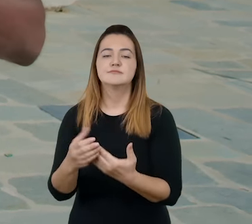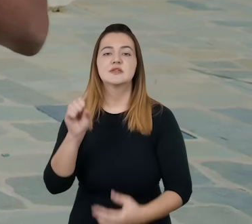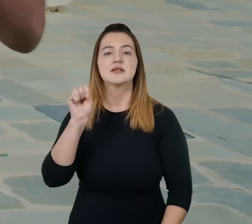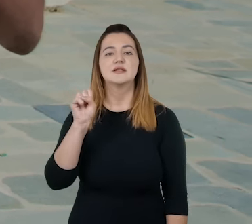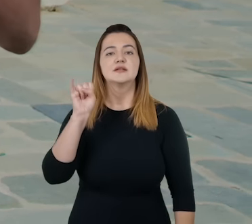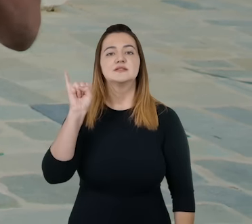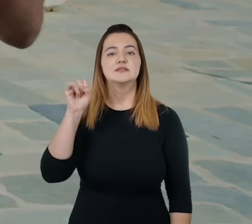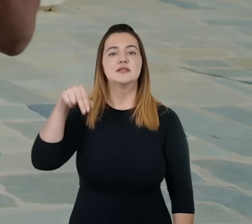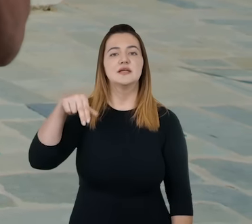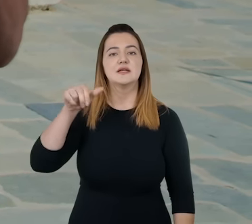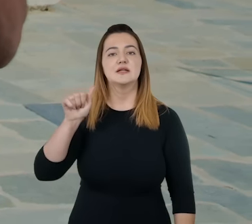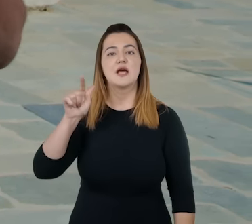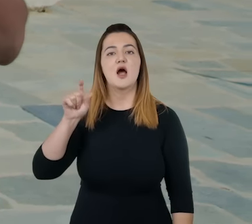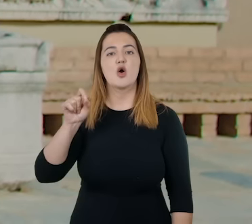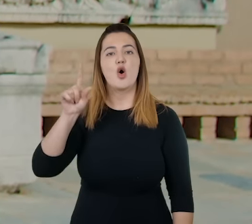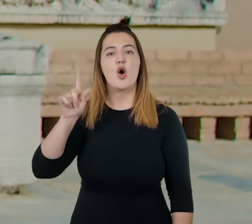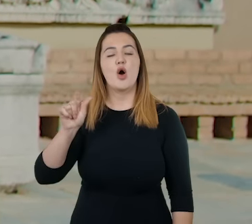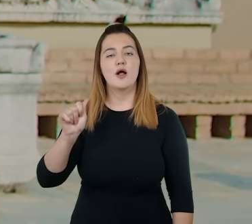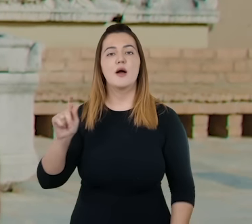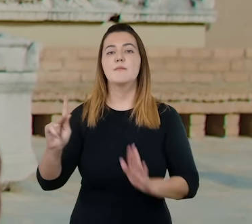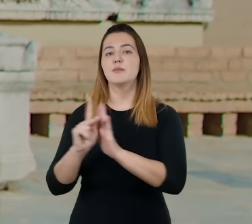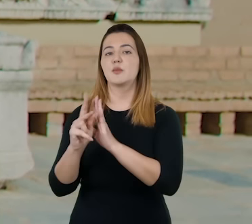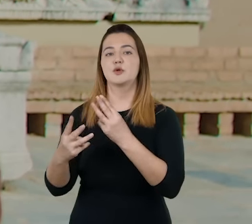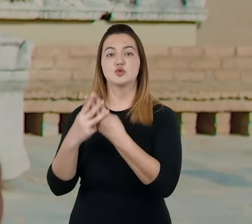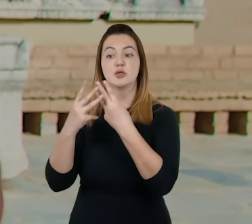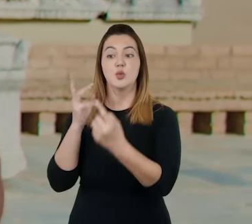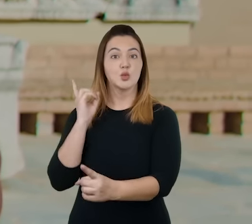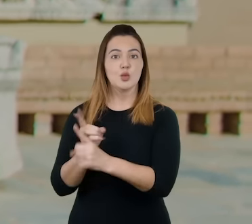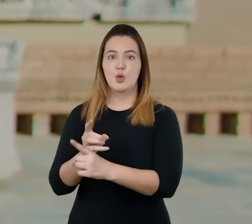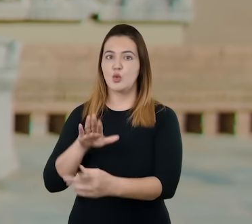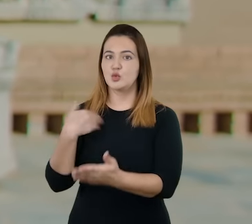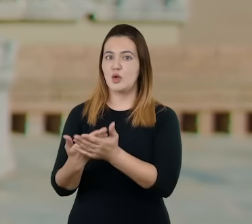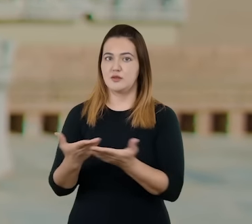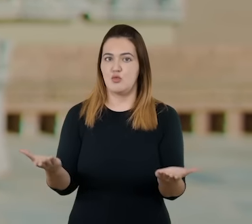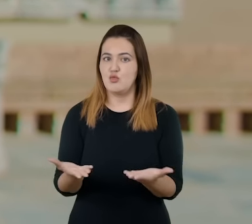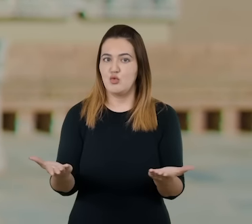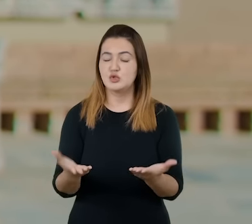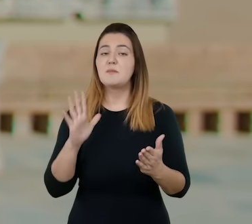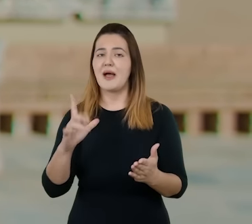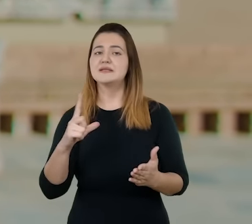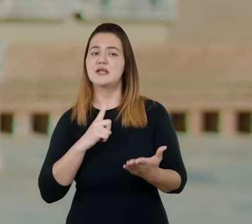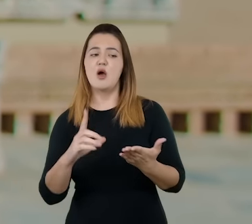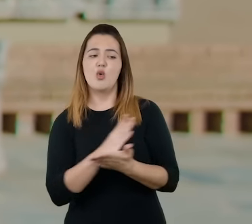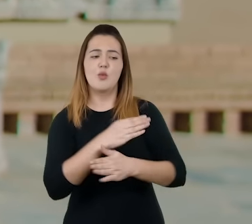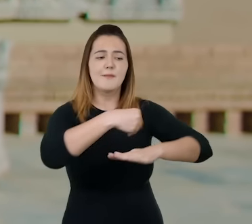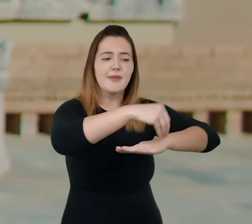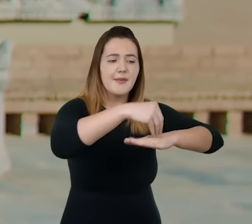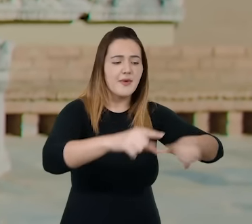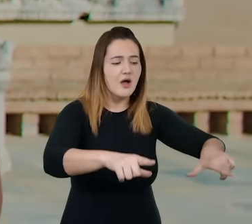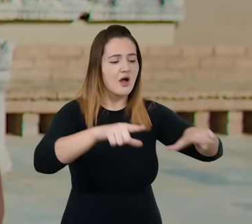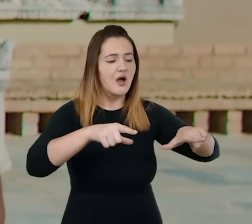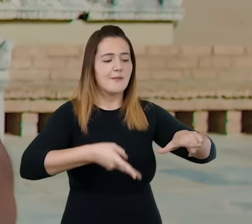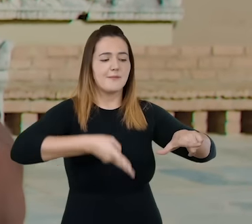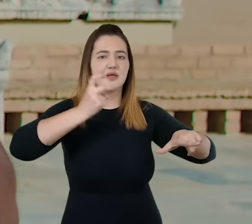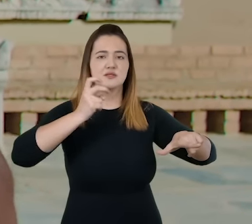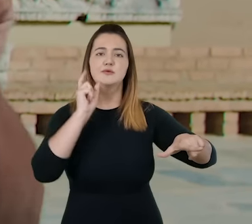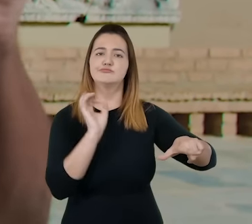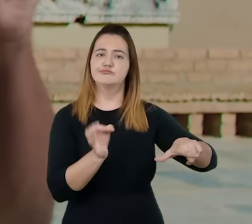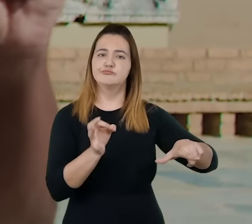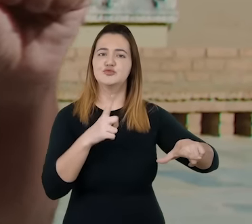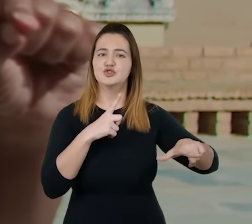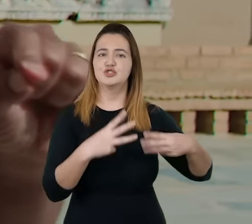já mostramos para você no programa anterior que, de acordo com o livro de Atos dos Apóstolos, Paulo esteve aqui e começou